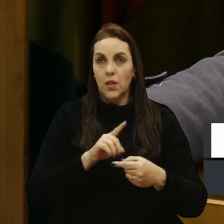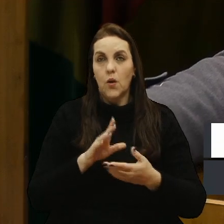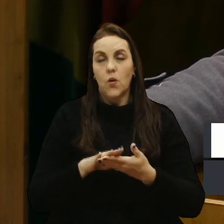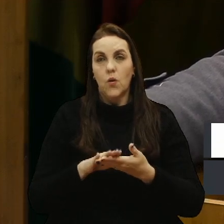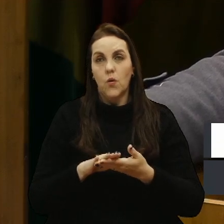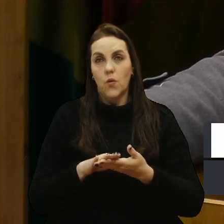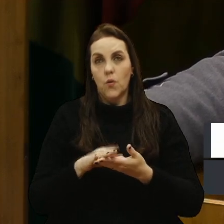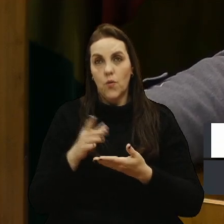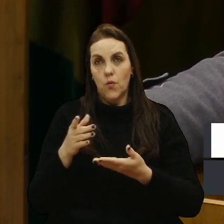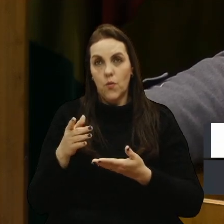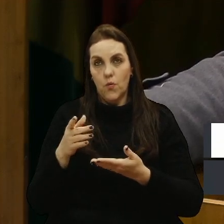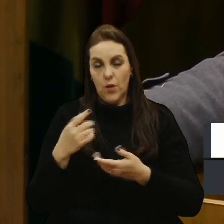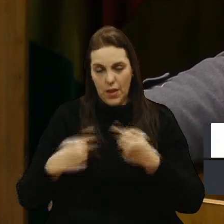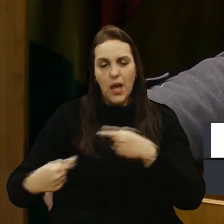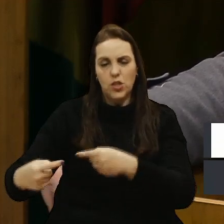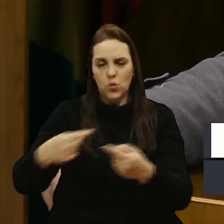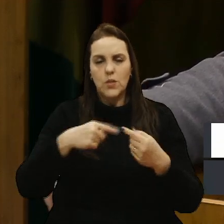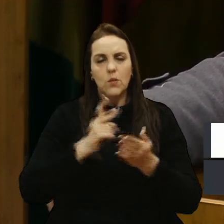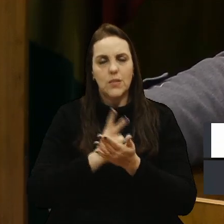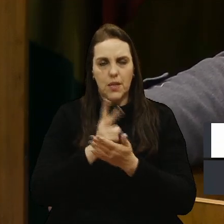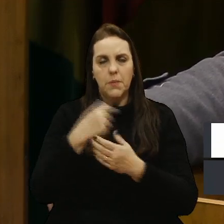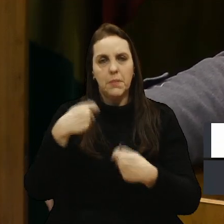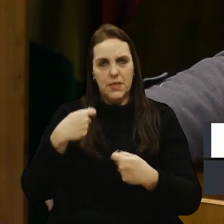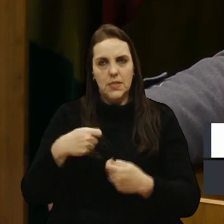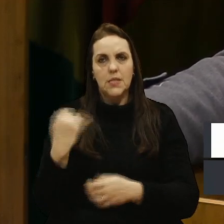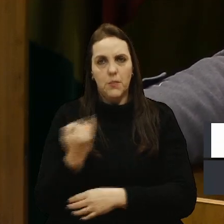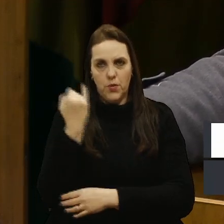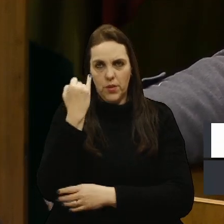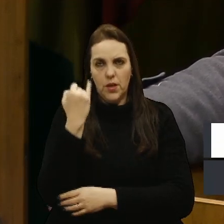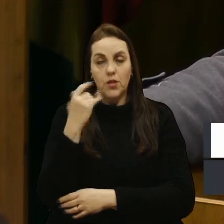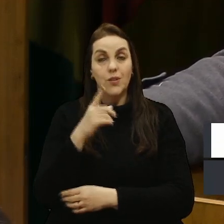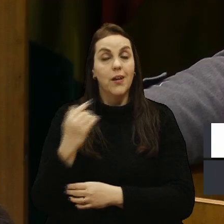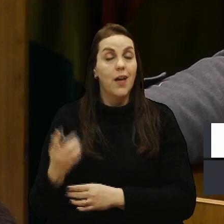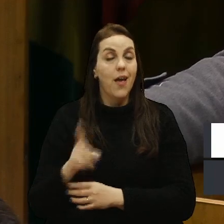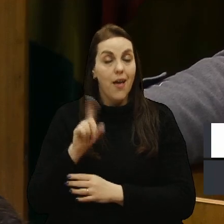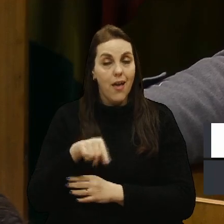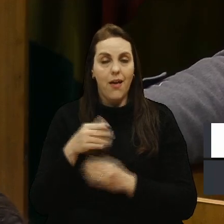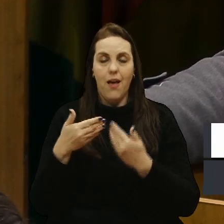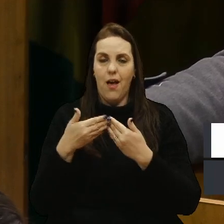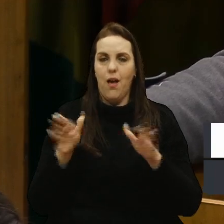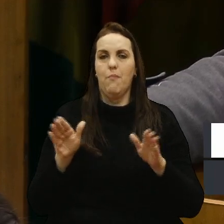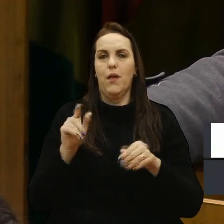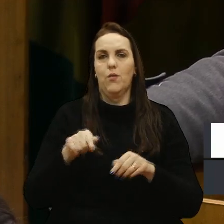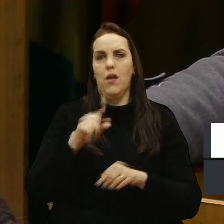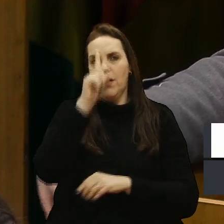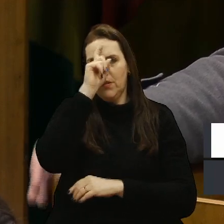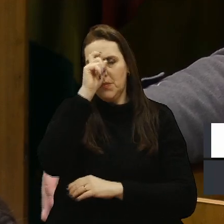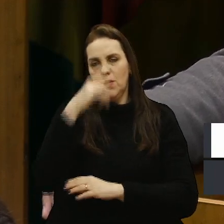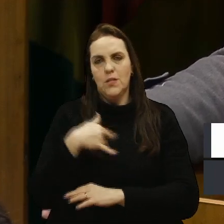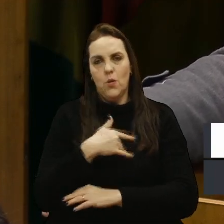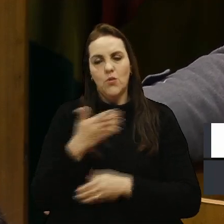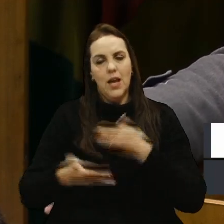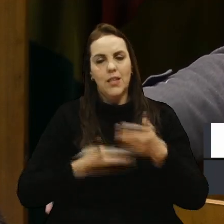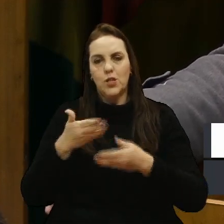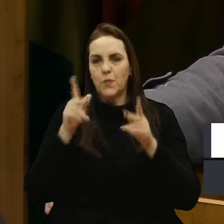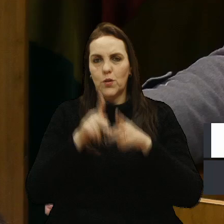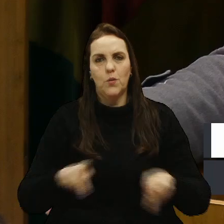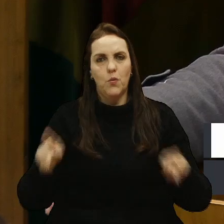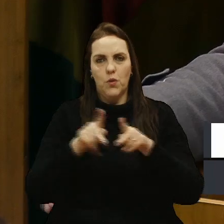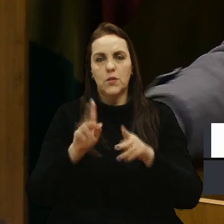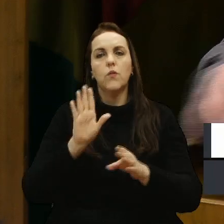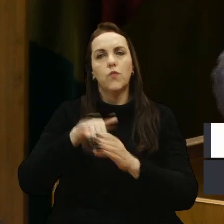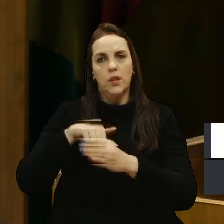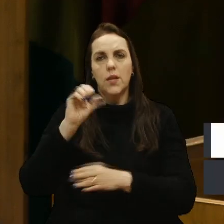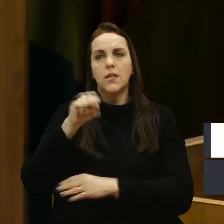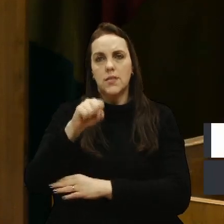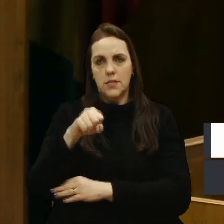Municipal com relação a essa discussão e a importância de nós mantermos as portas do Hospital Saúde aberto em Caxias Caxias do Sul para atender a nossa população. Votarei